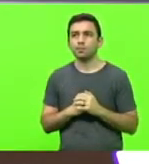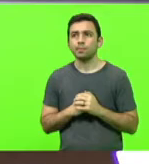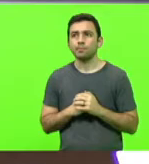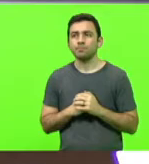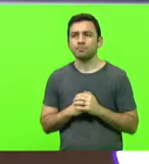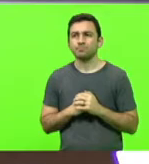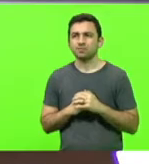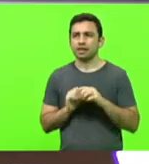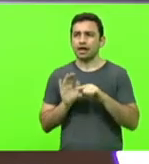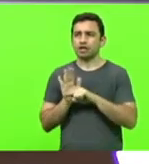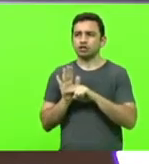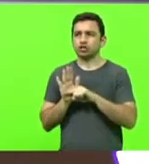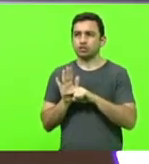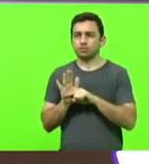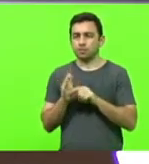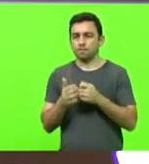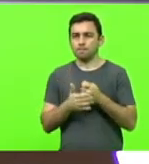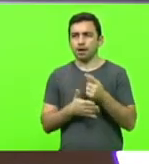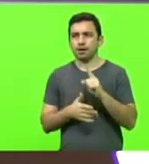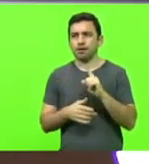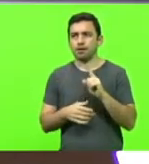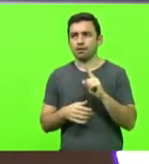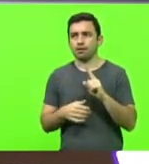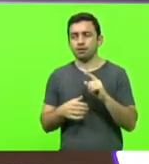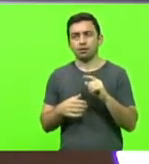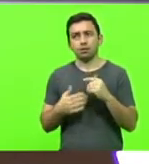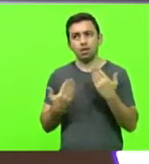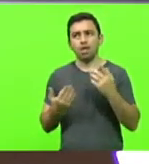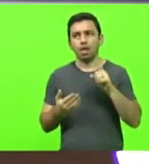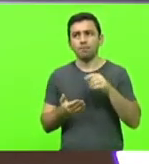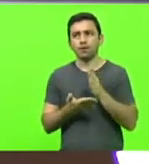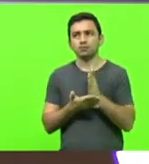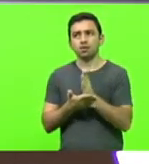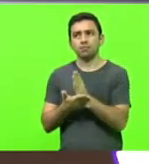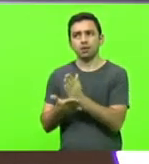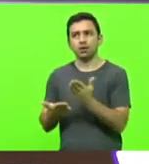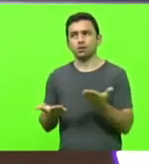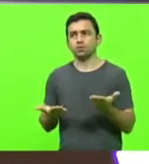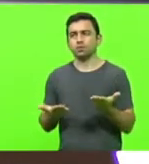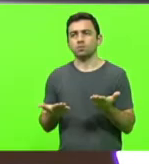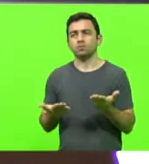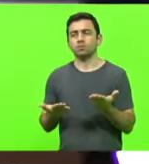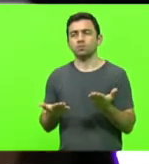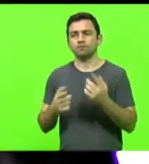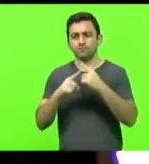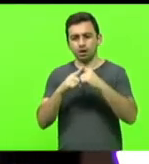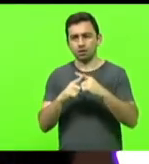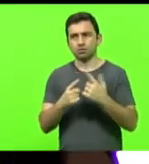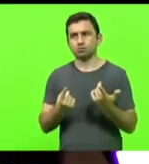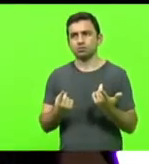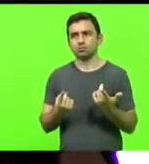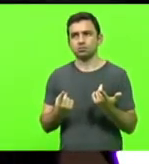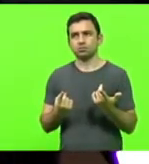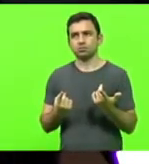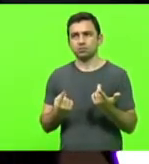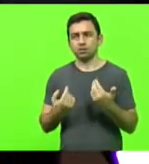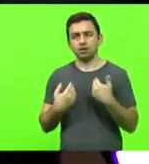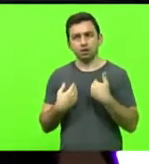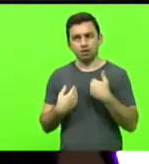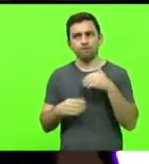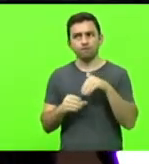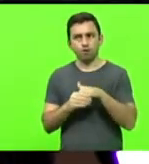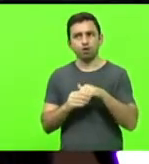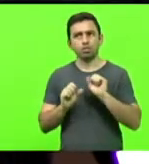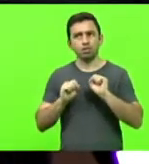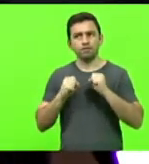negativa de receita, né? Mas, sim, um parcelamento que poderia ser feito. Então, portanto, eu voto e